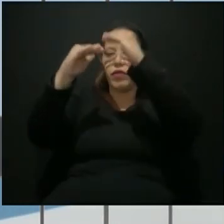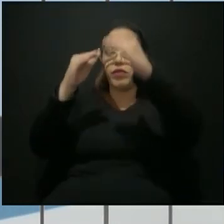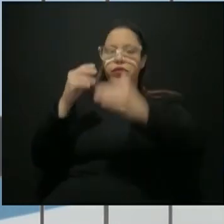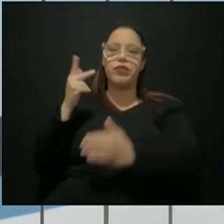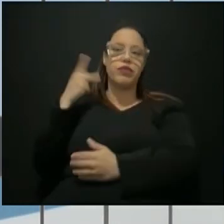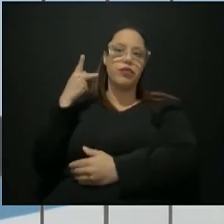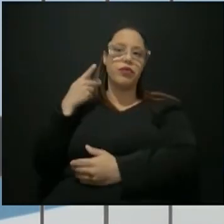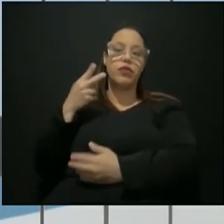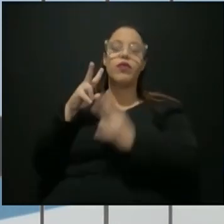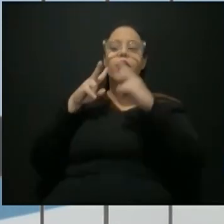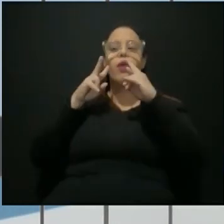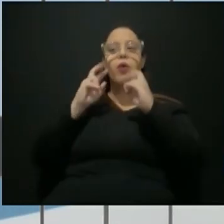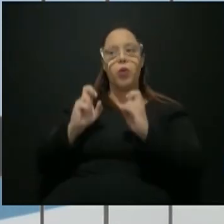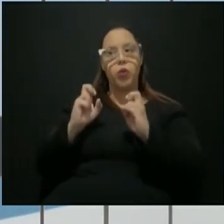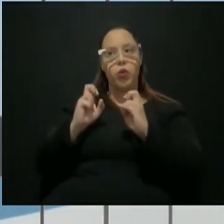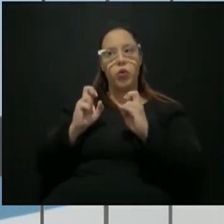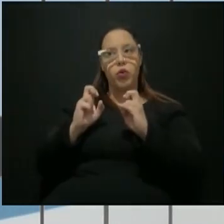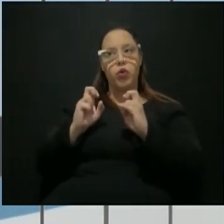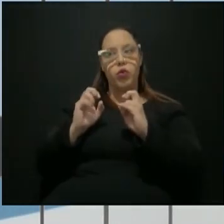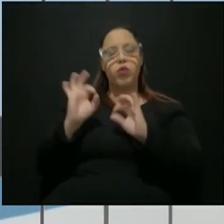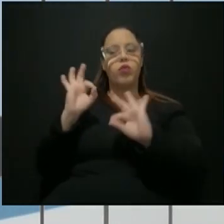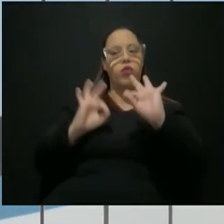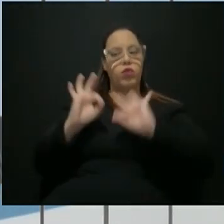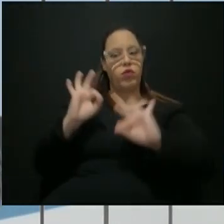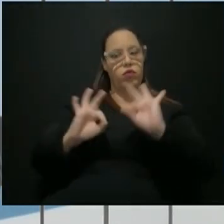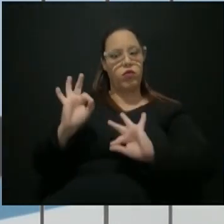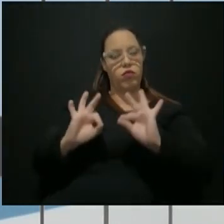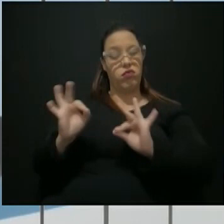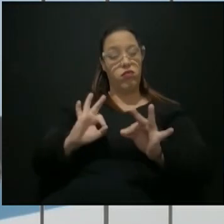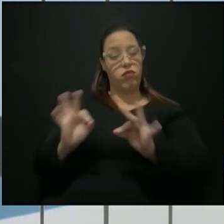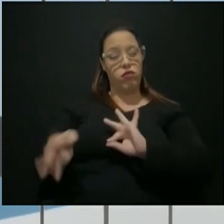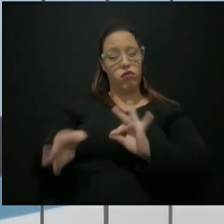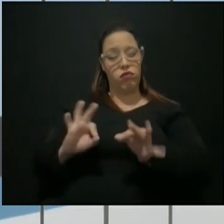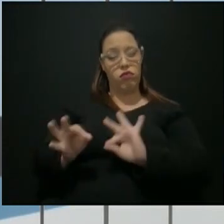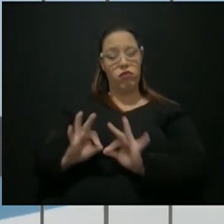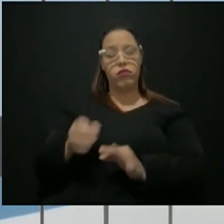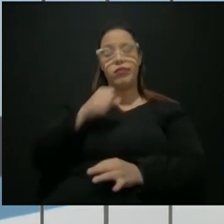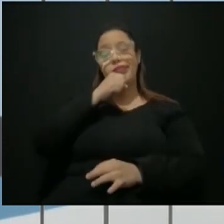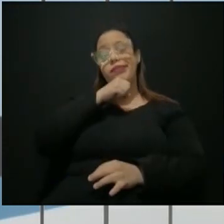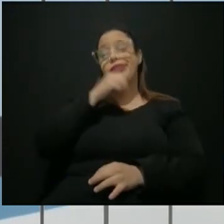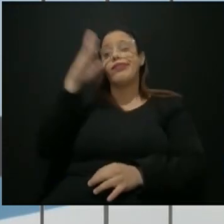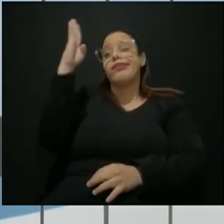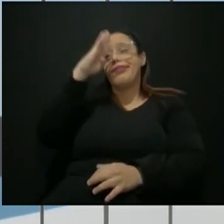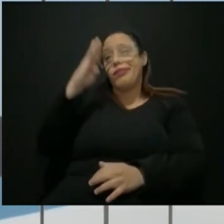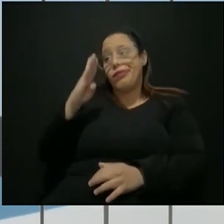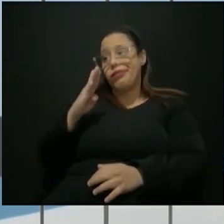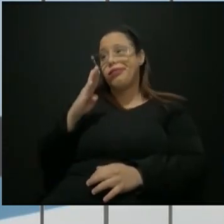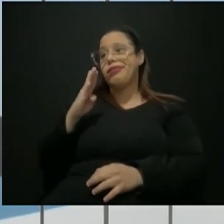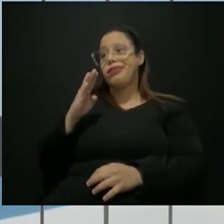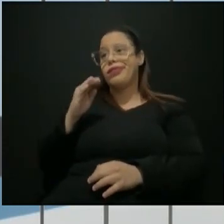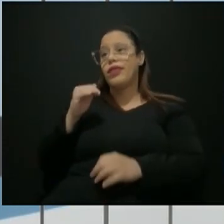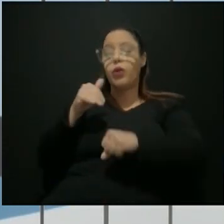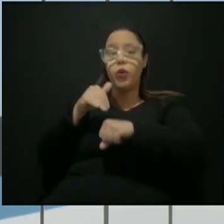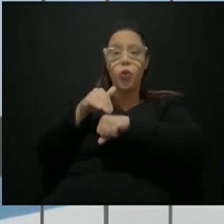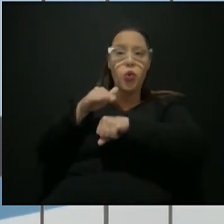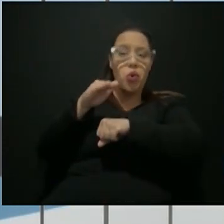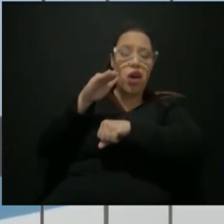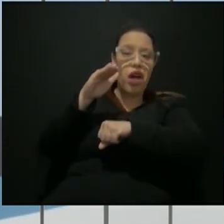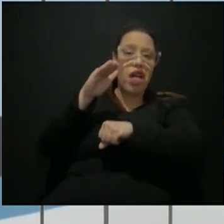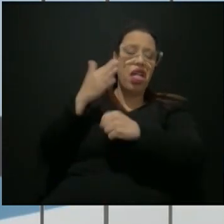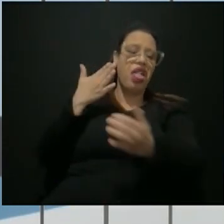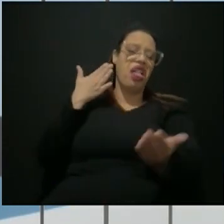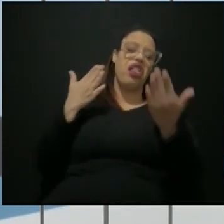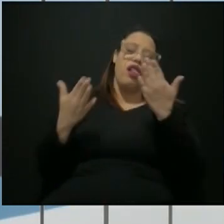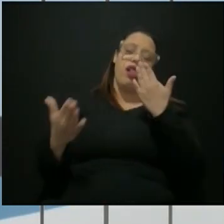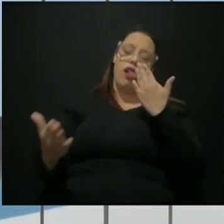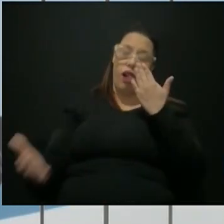há uma singularidade no processo de envelhecimento e que o Brasil é um país com grandes traços de desigualdade, né, extrema